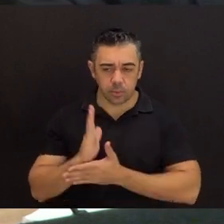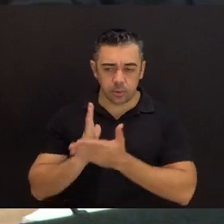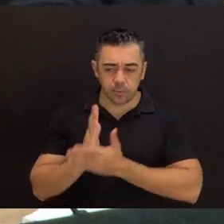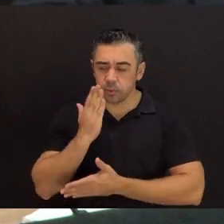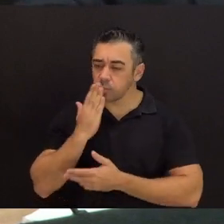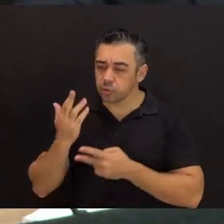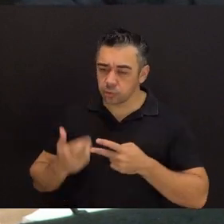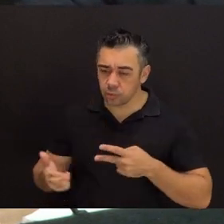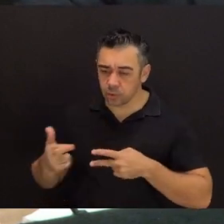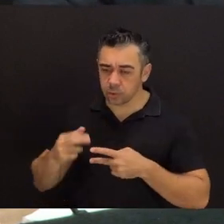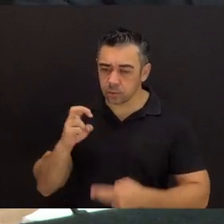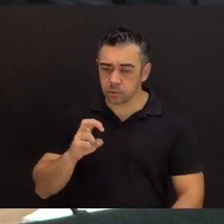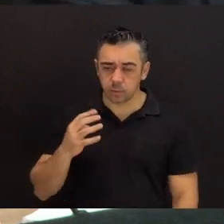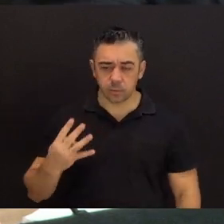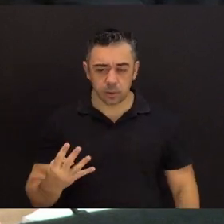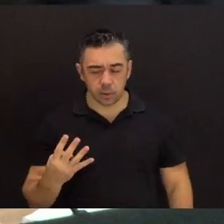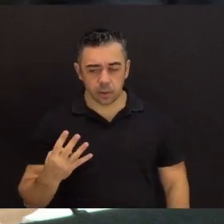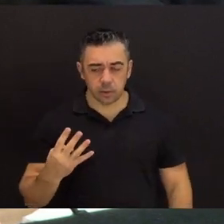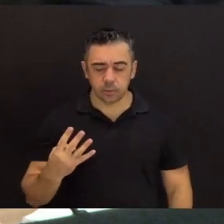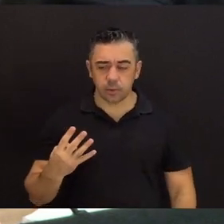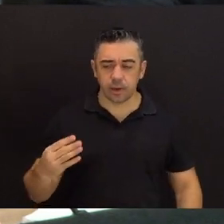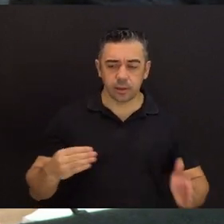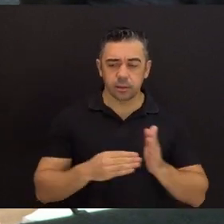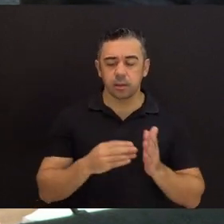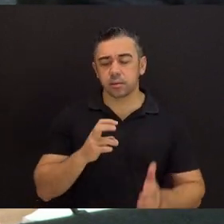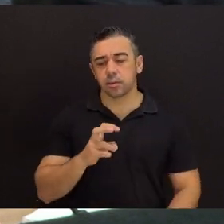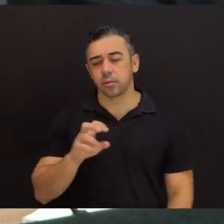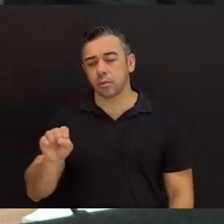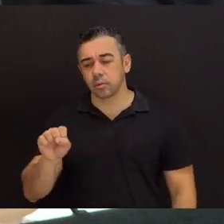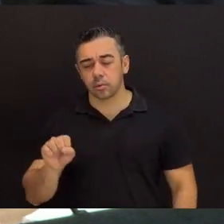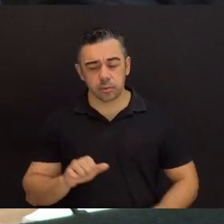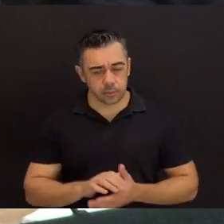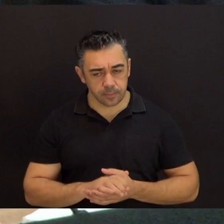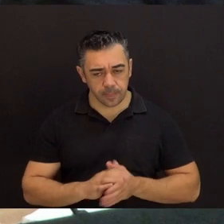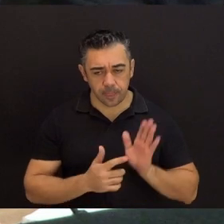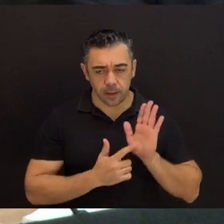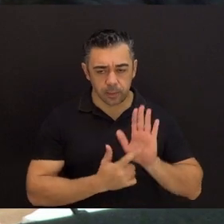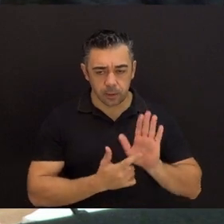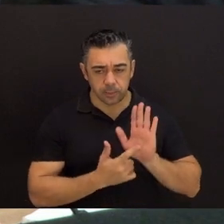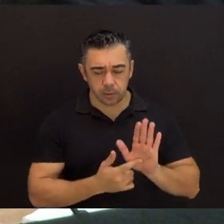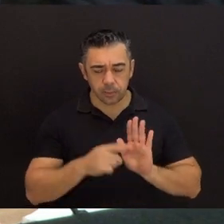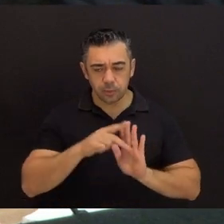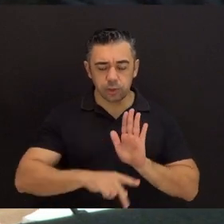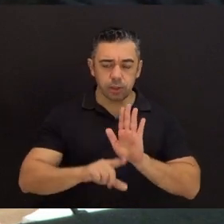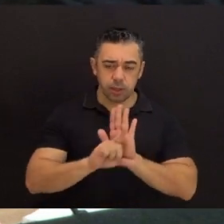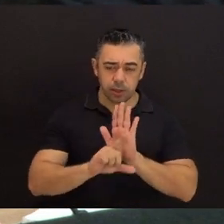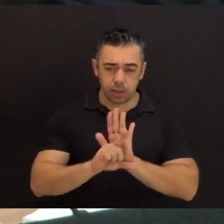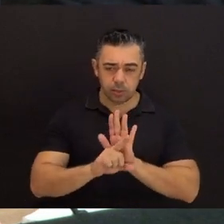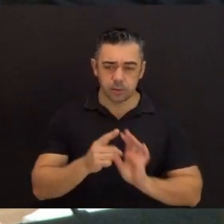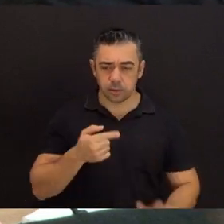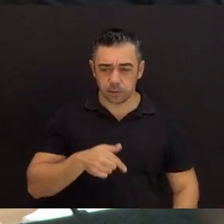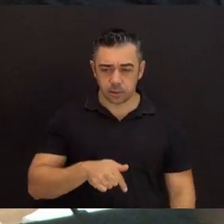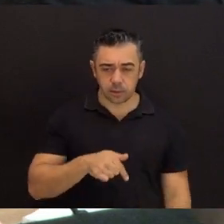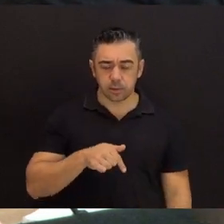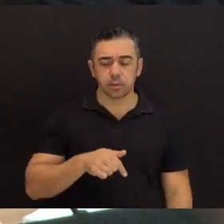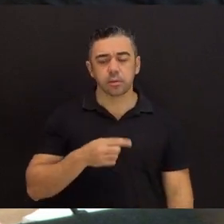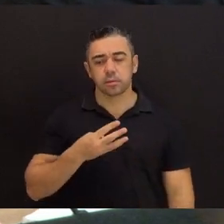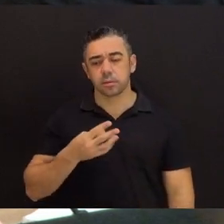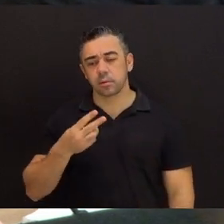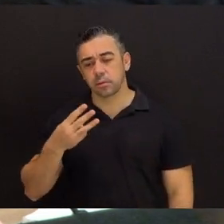os requerimentos 54 aos 58 por apresentados projetos de lei 732